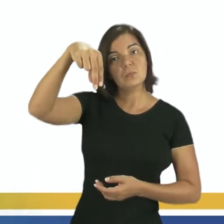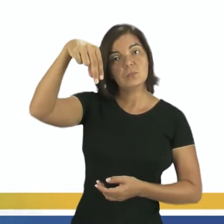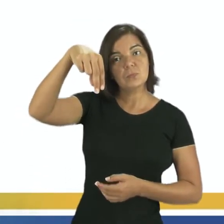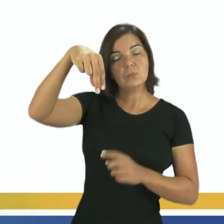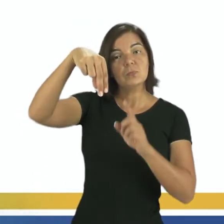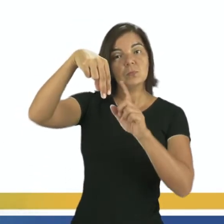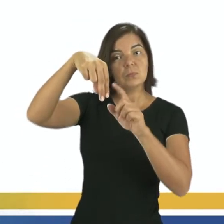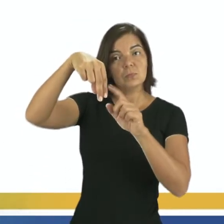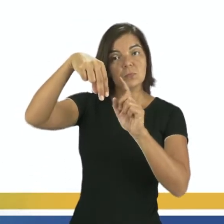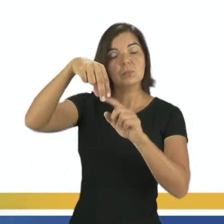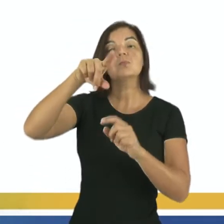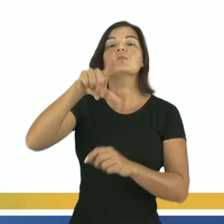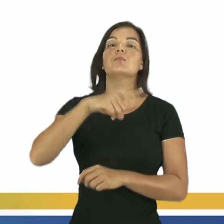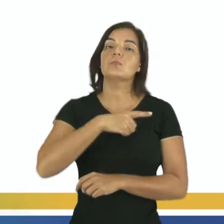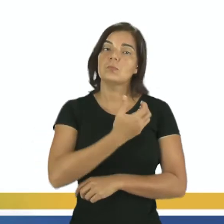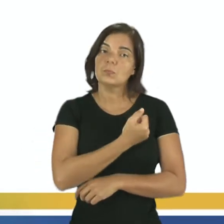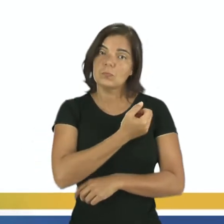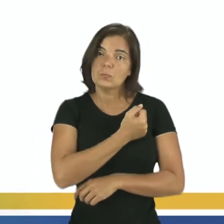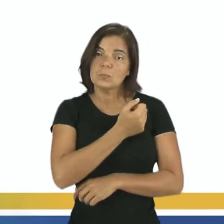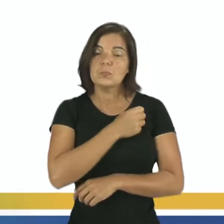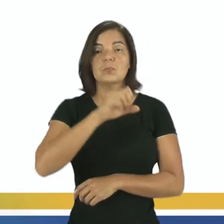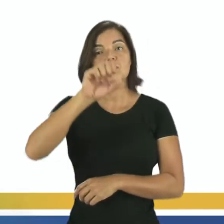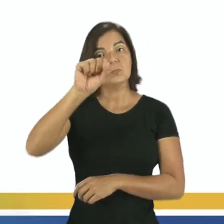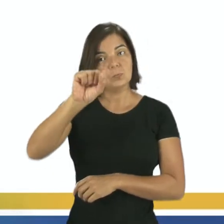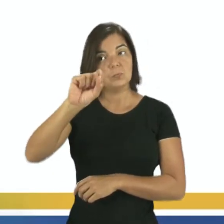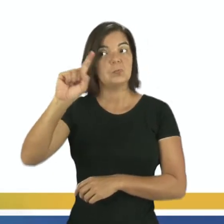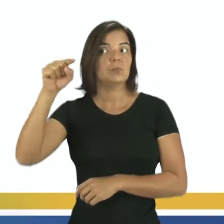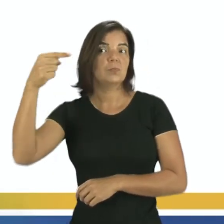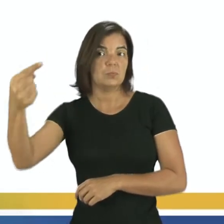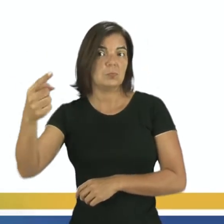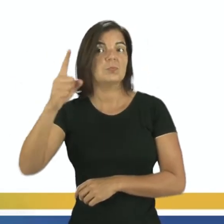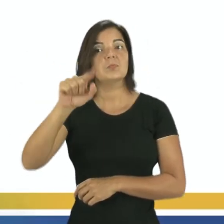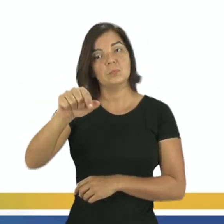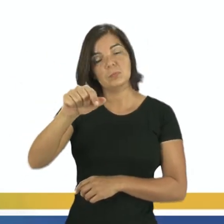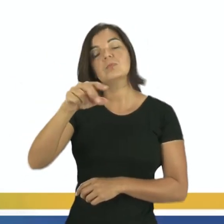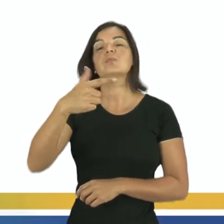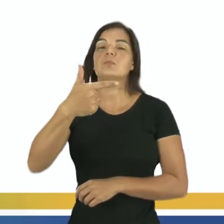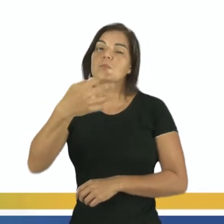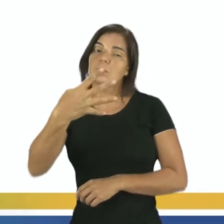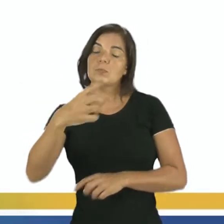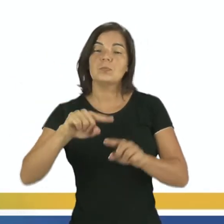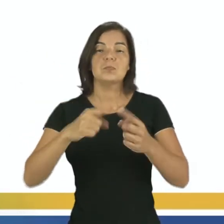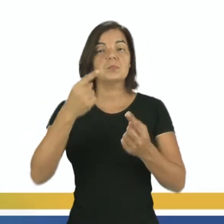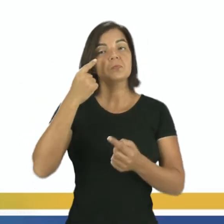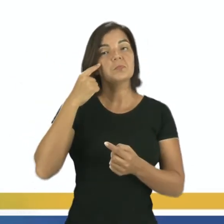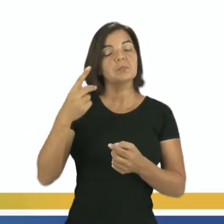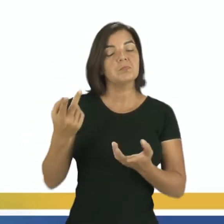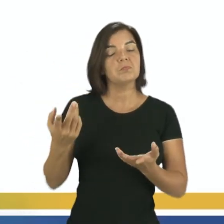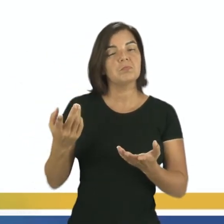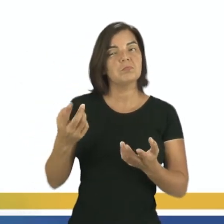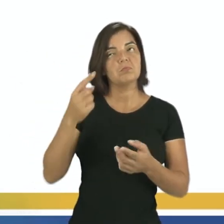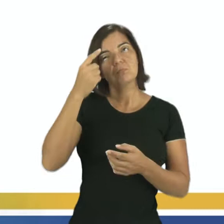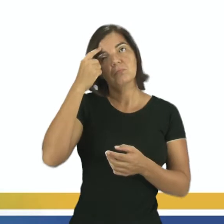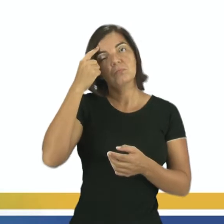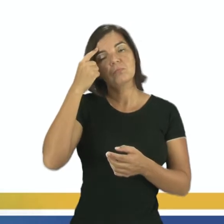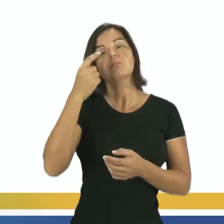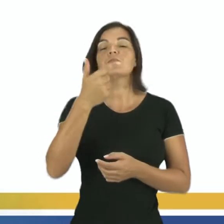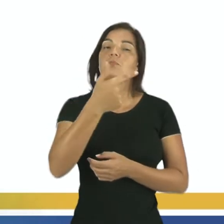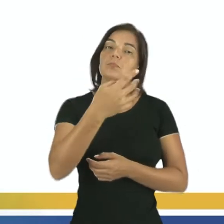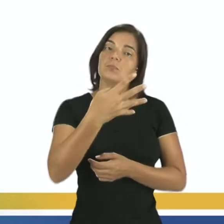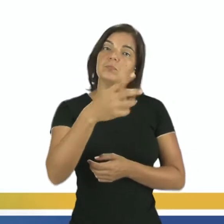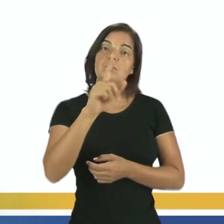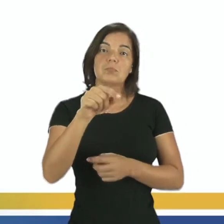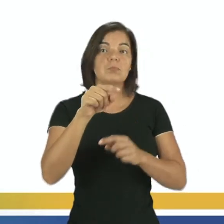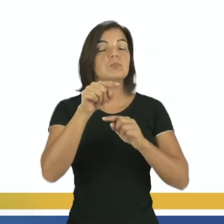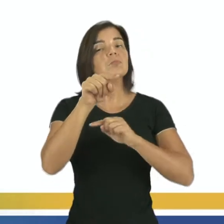seja, existe um número que multiplicado por 8 dá 24, que é o 3. Ou você também pode pensar assim, que o 24